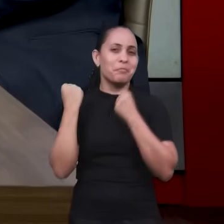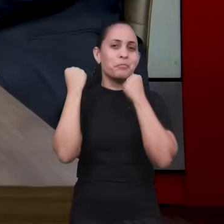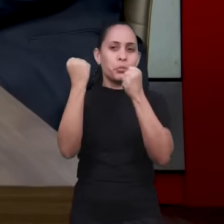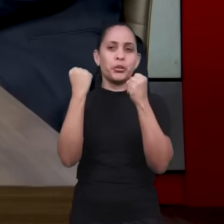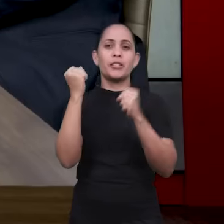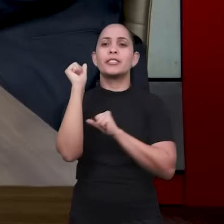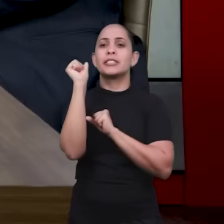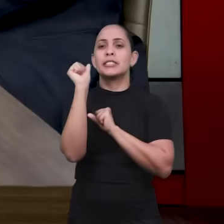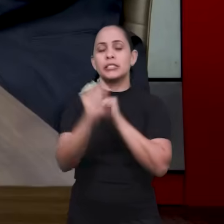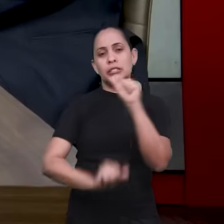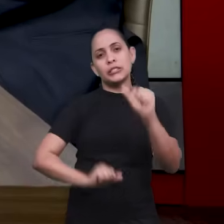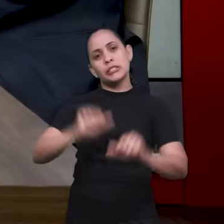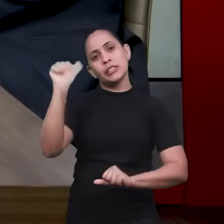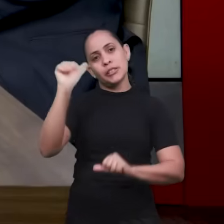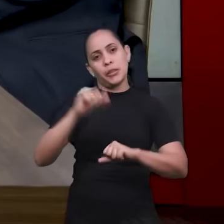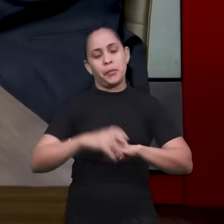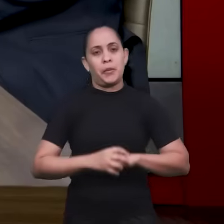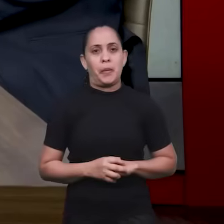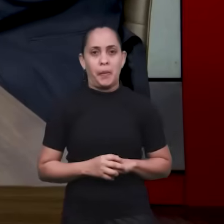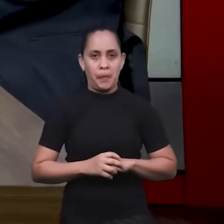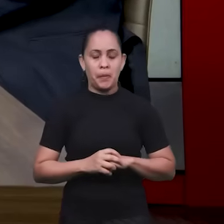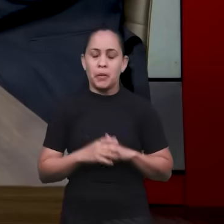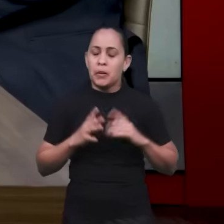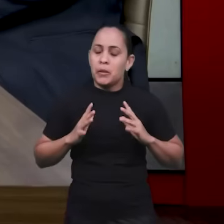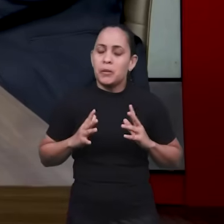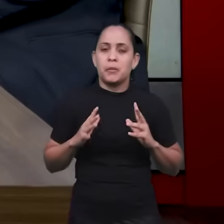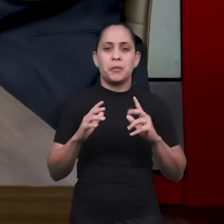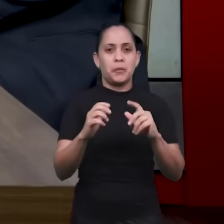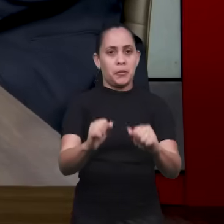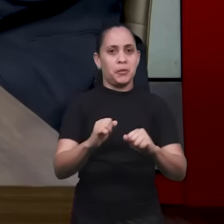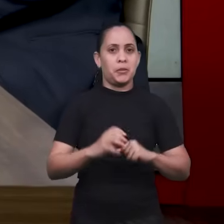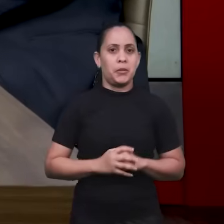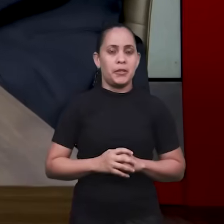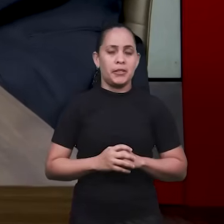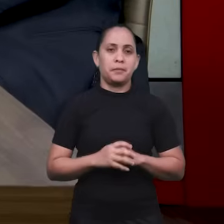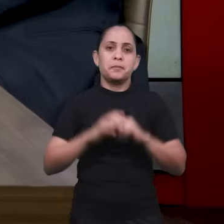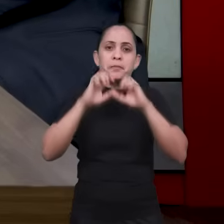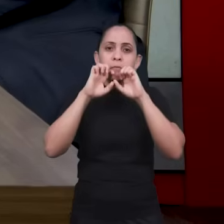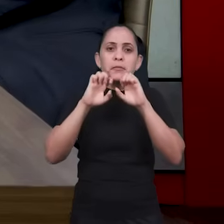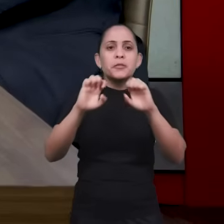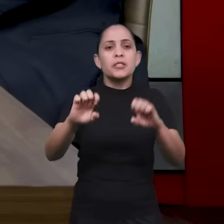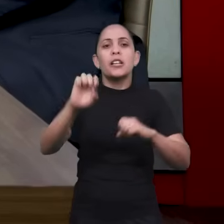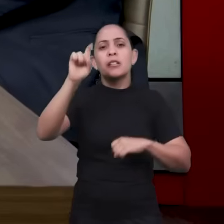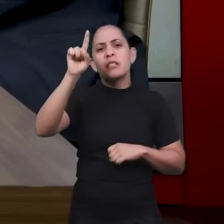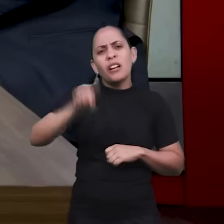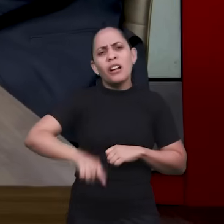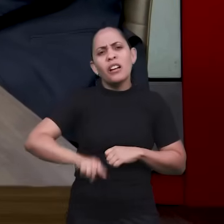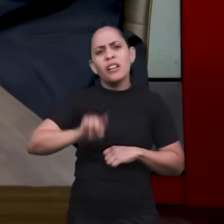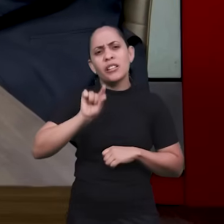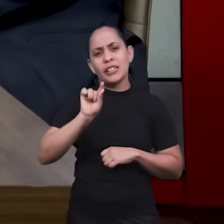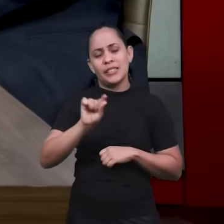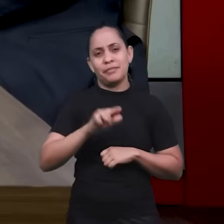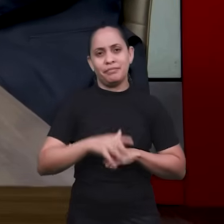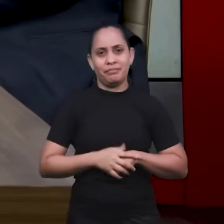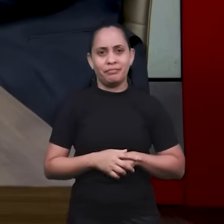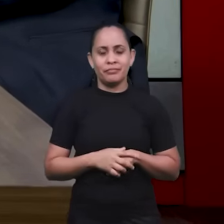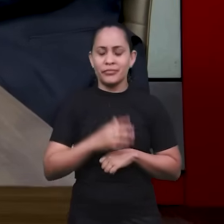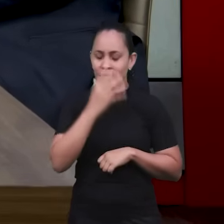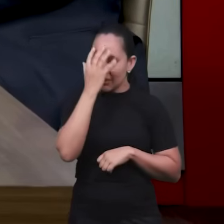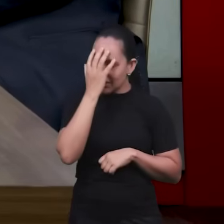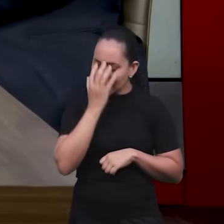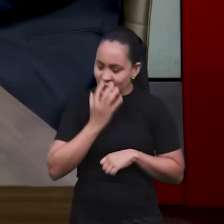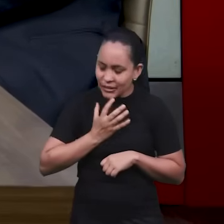eles levariam uma mensagem poderosa, transformadora, aqueles que, para todos nós. Então